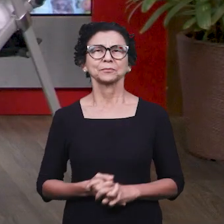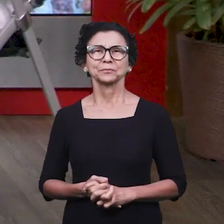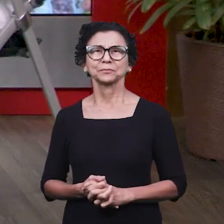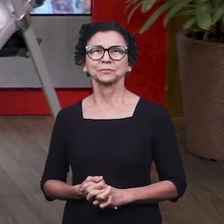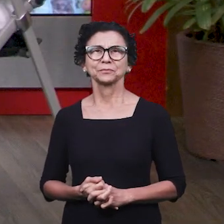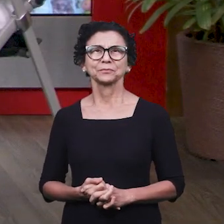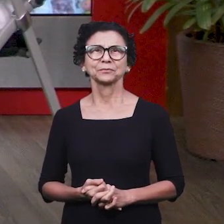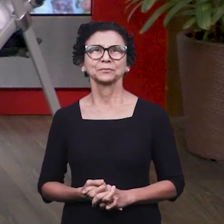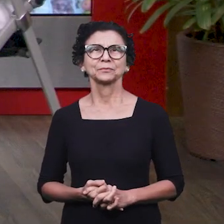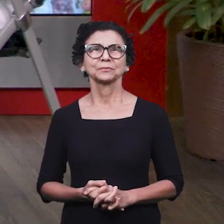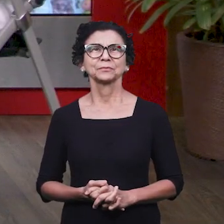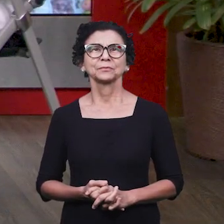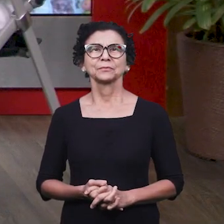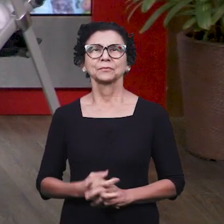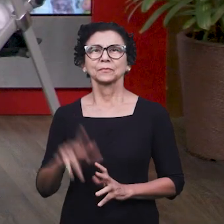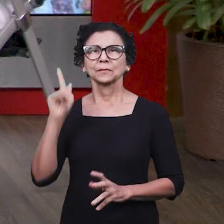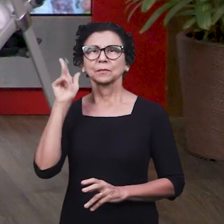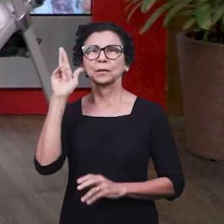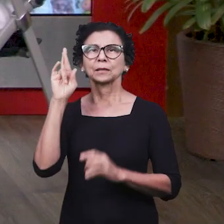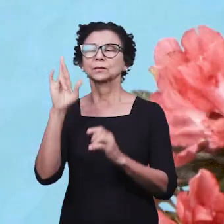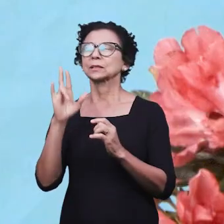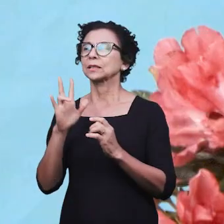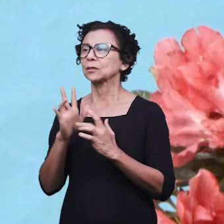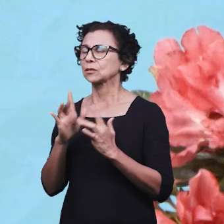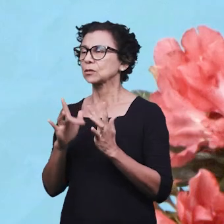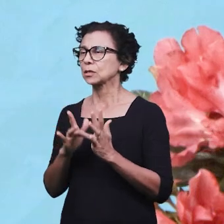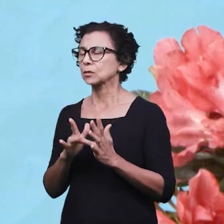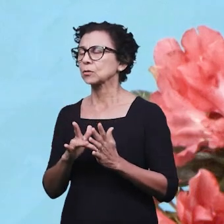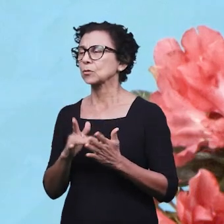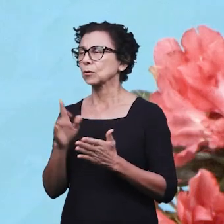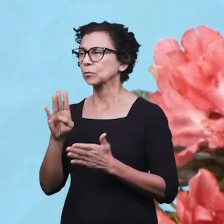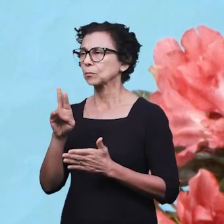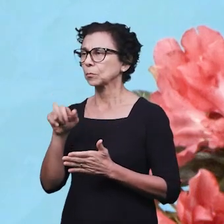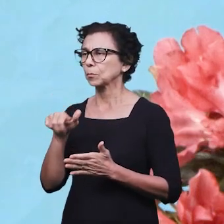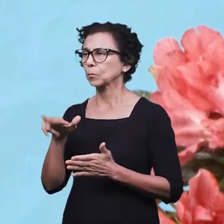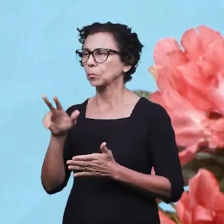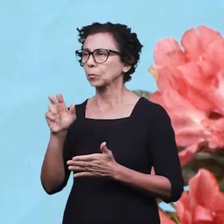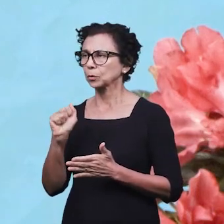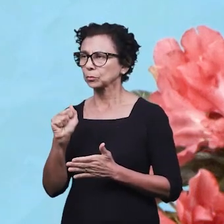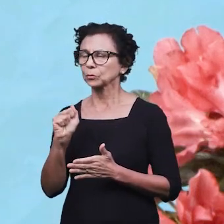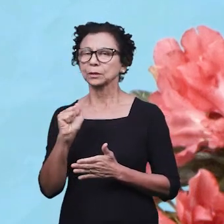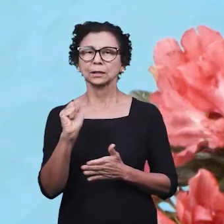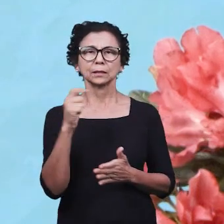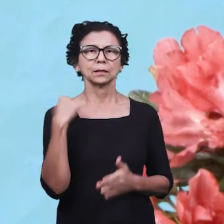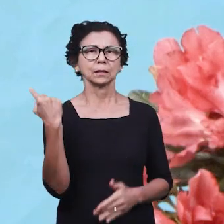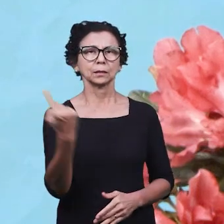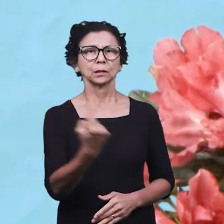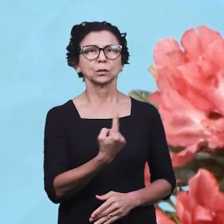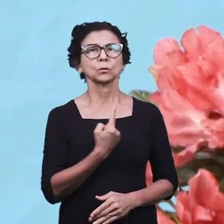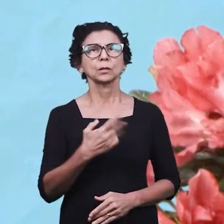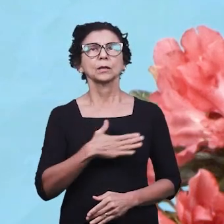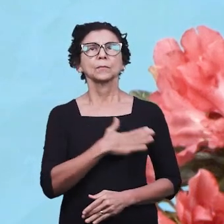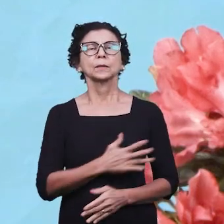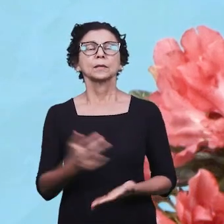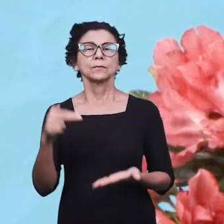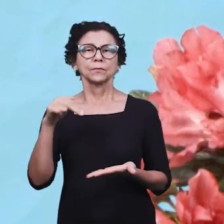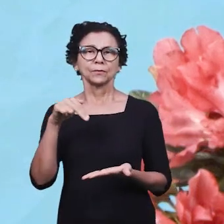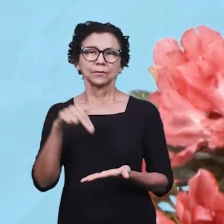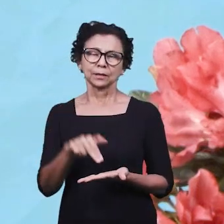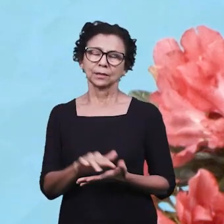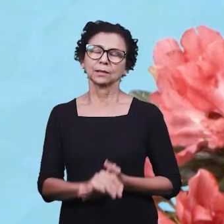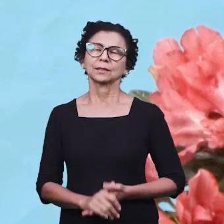novamente. A paz do Senhor, Bruna, a paz do Senhor a todos. É um prazer novamente estar aqui para falarmos um pouquinho mais